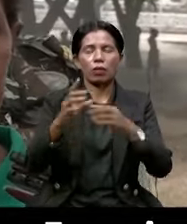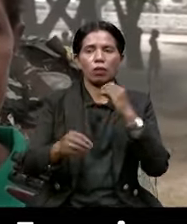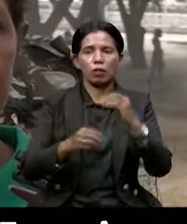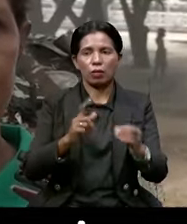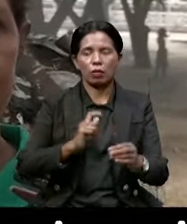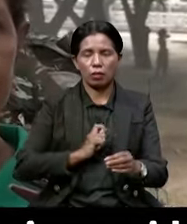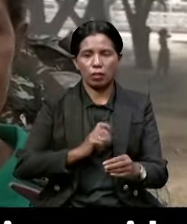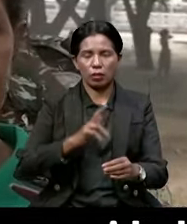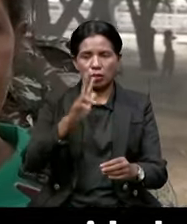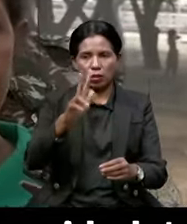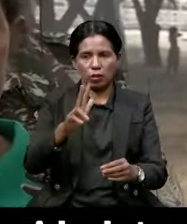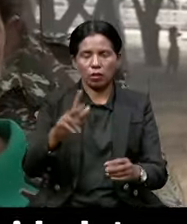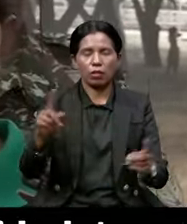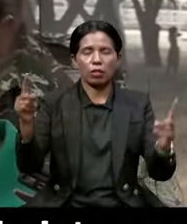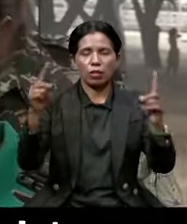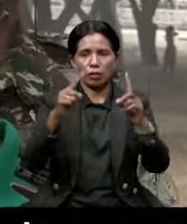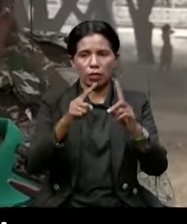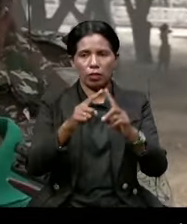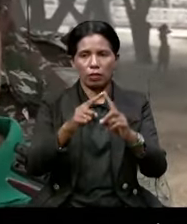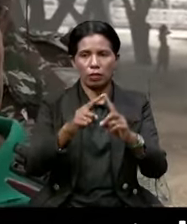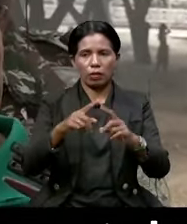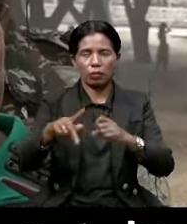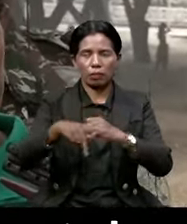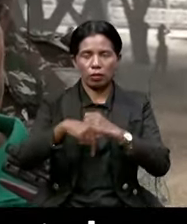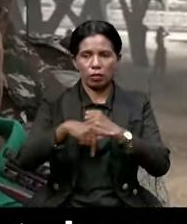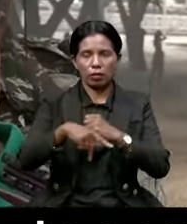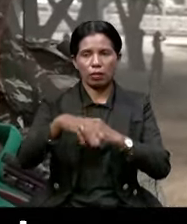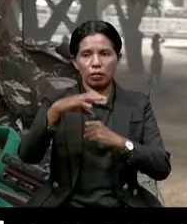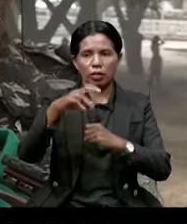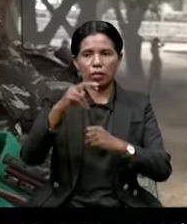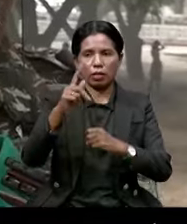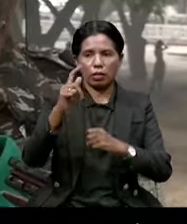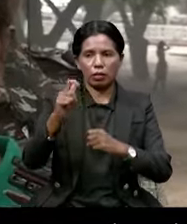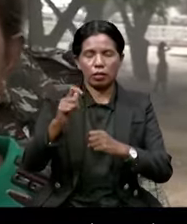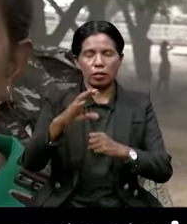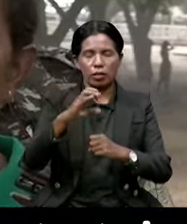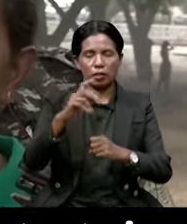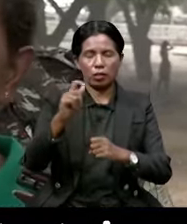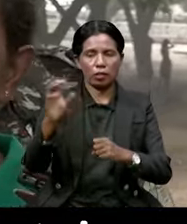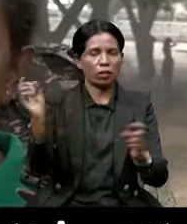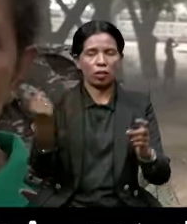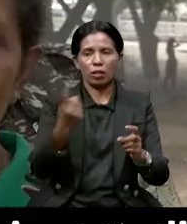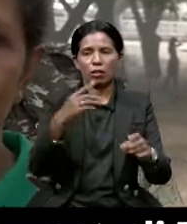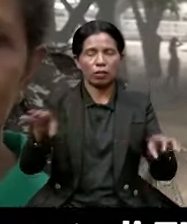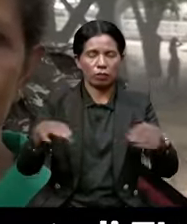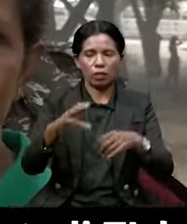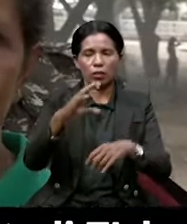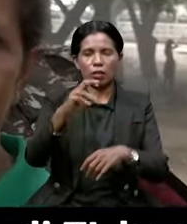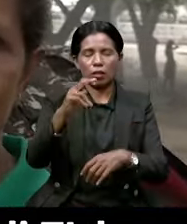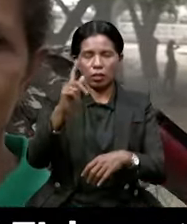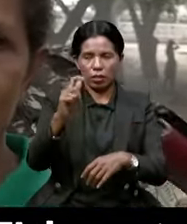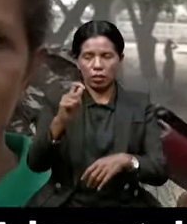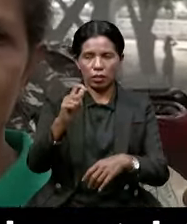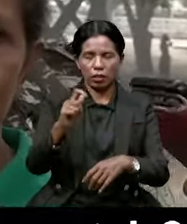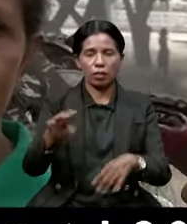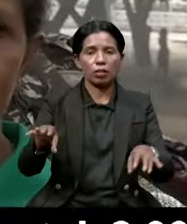toda a base do Partido CNRT, a gente vai fazer todo o serviço do Partido CNRT. Se